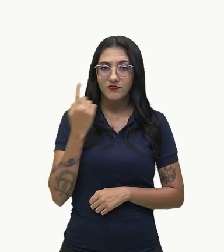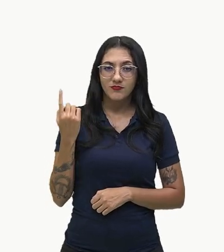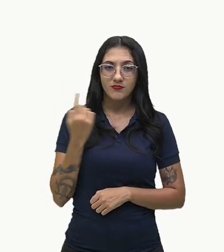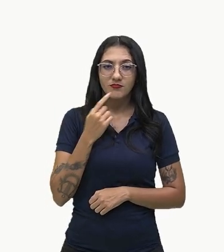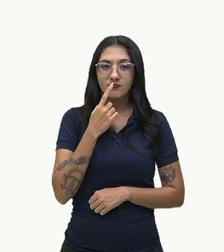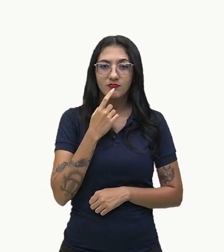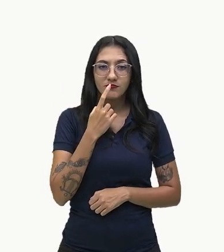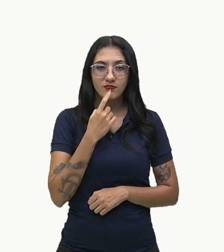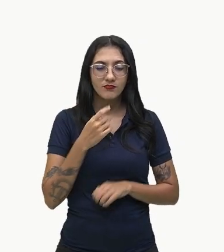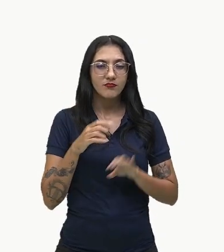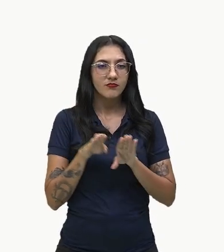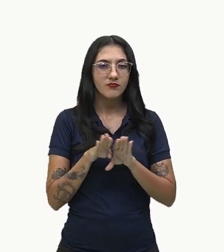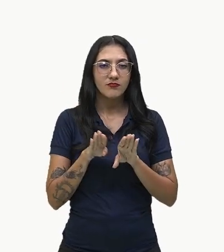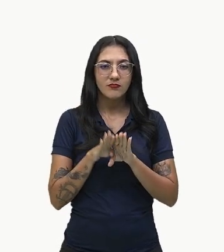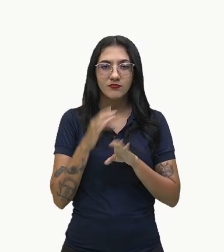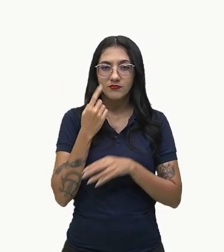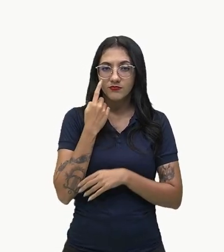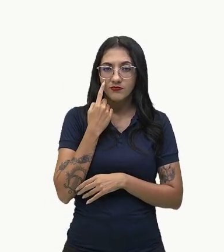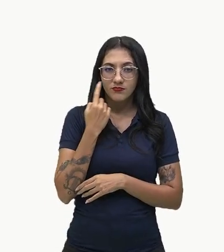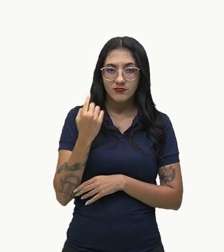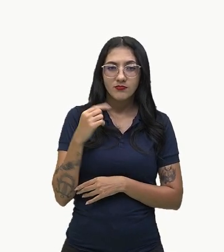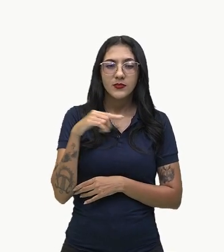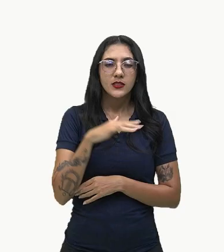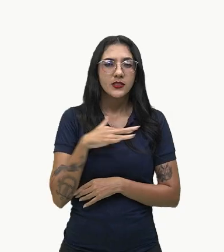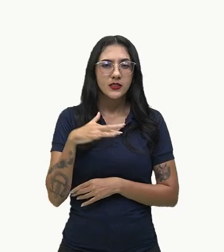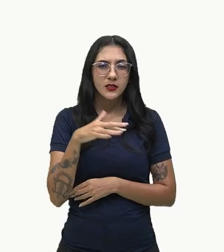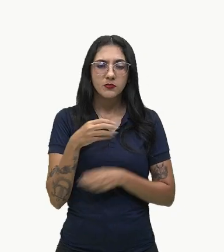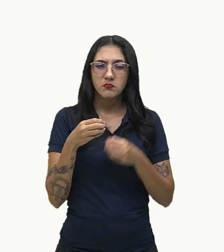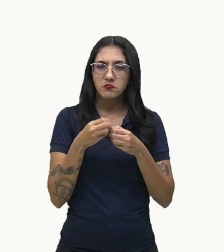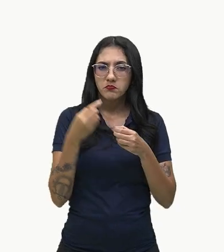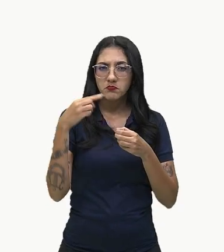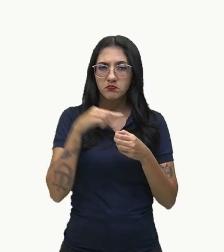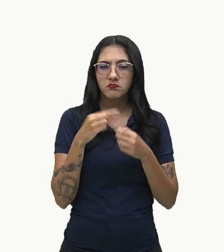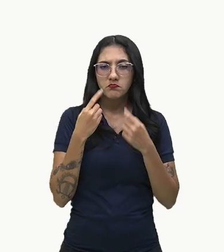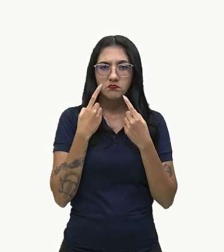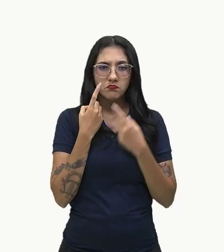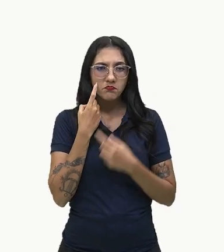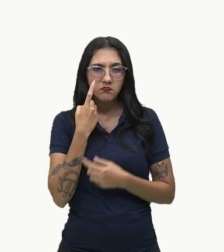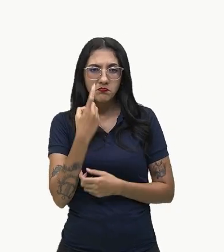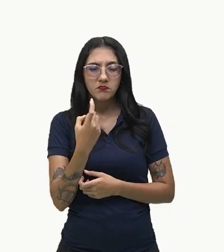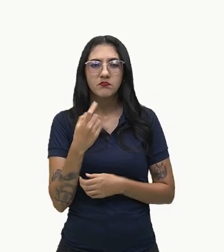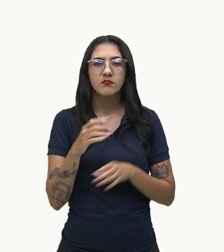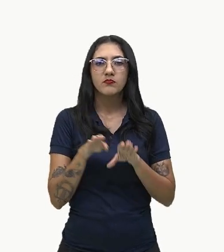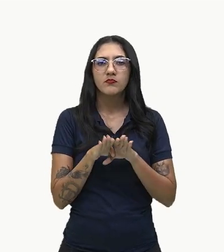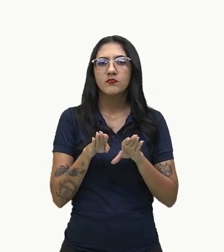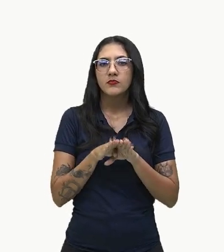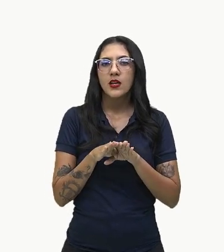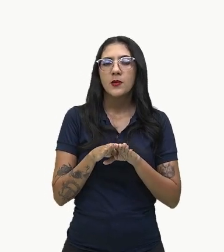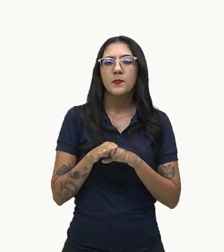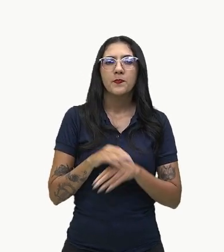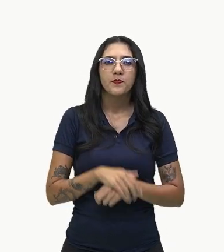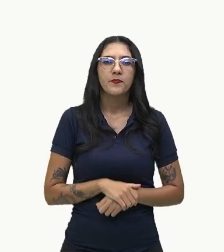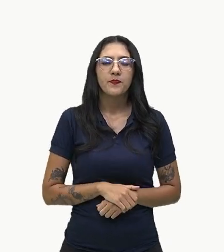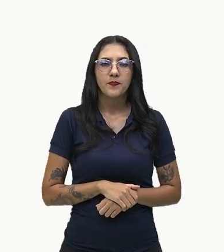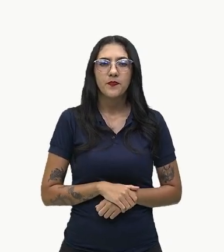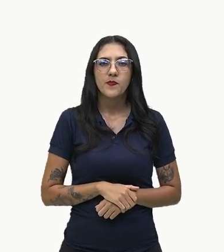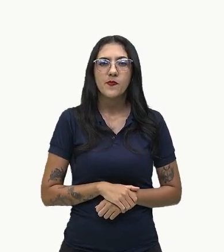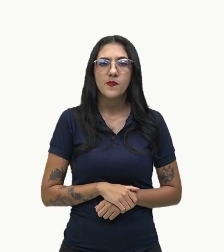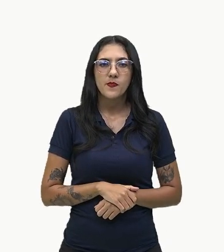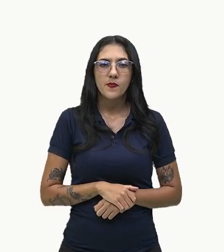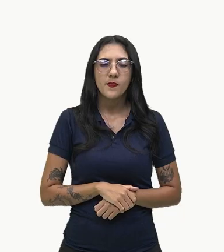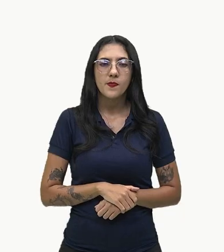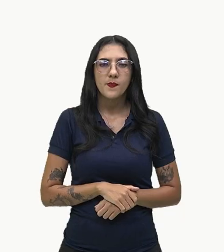aqui, circular, na verdade, melhor para que vocês entendam. 92% das terras do Brasil está na